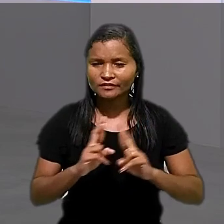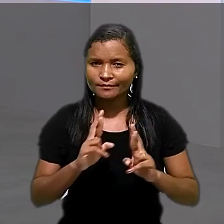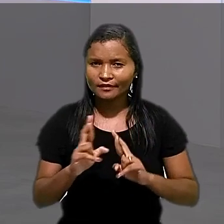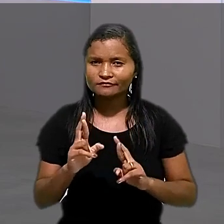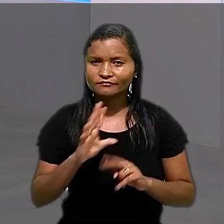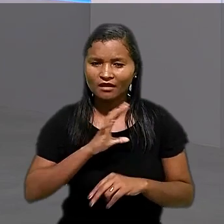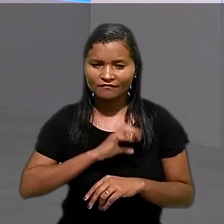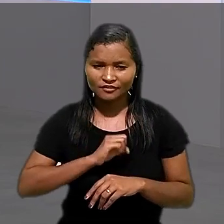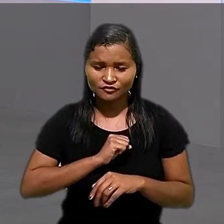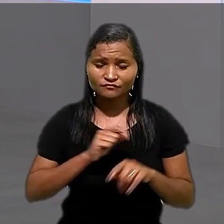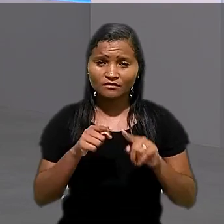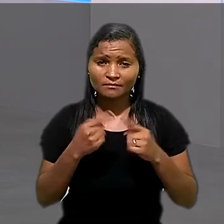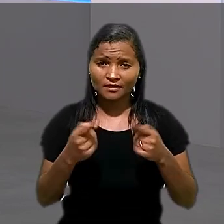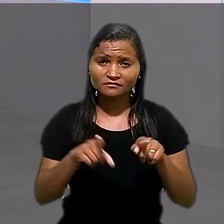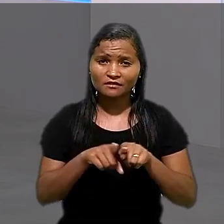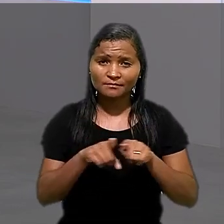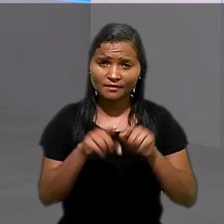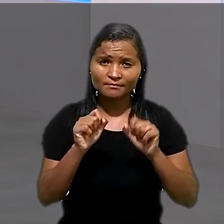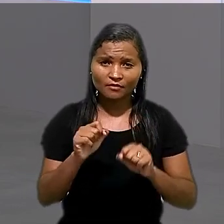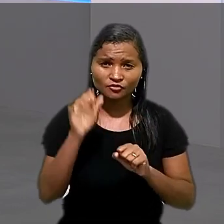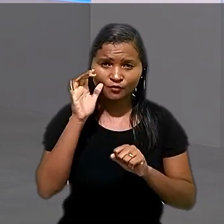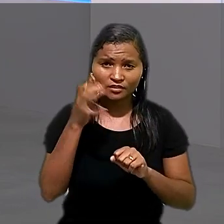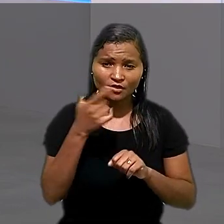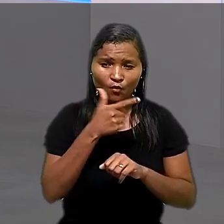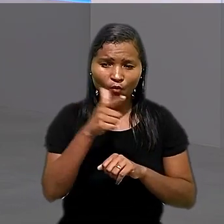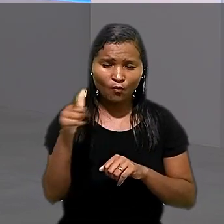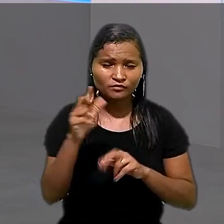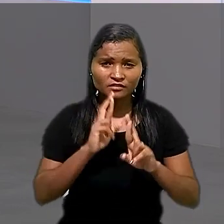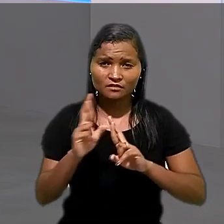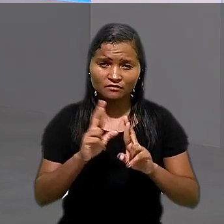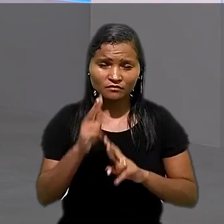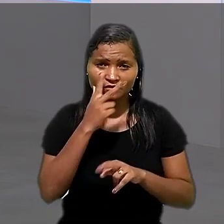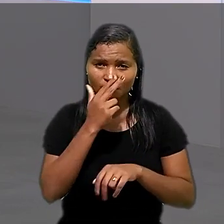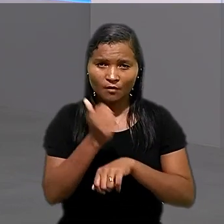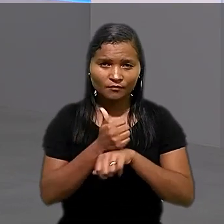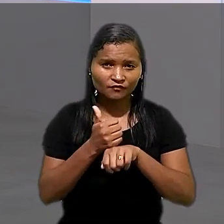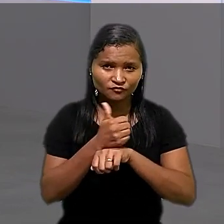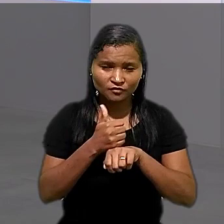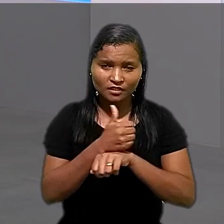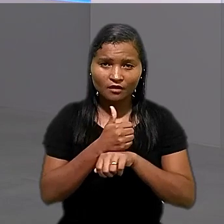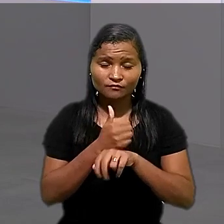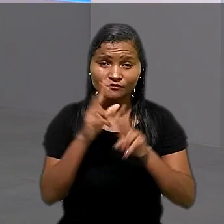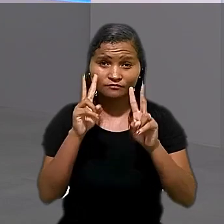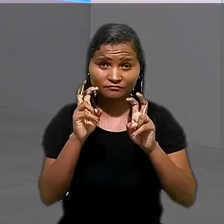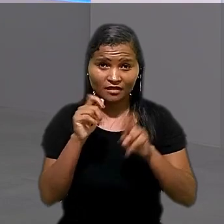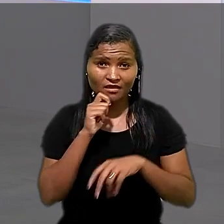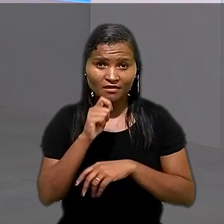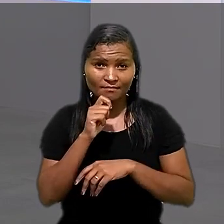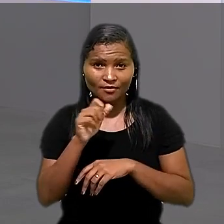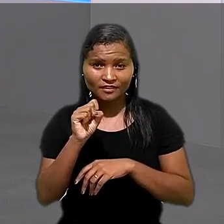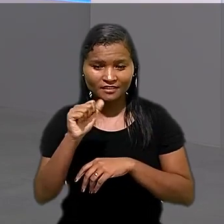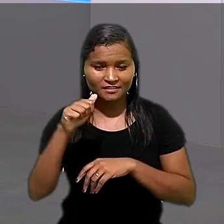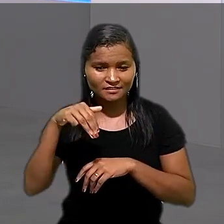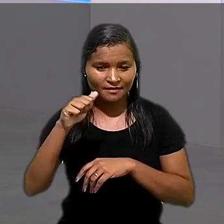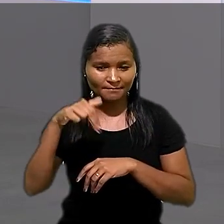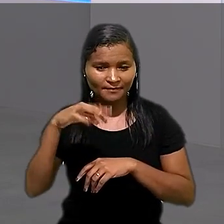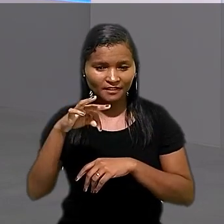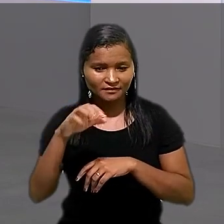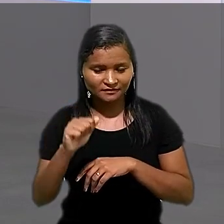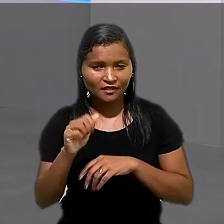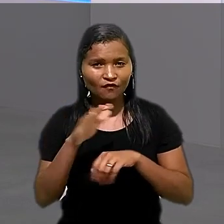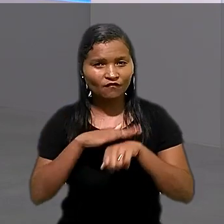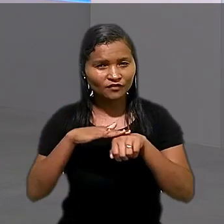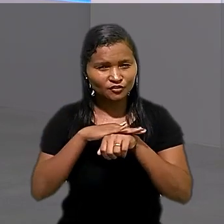relacionamentos afetivos mas também pode acontecer em outras relações como a profissional e sobre esse tema a repórter essa manta flor